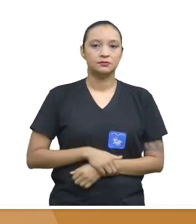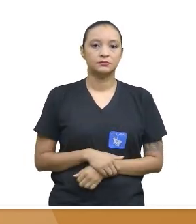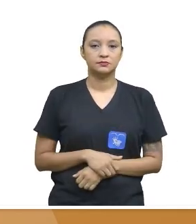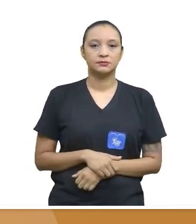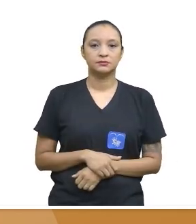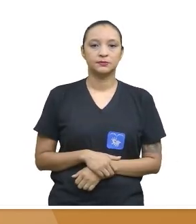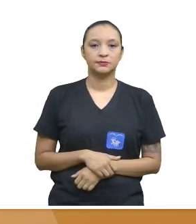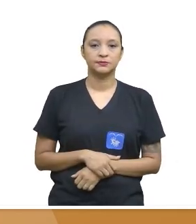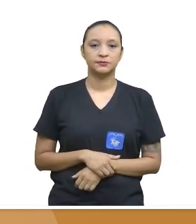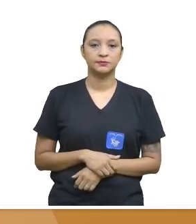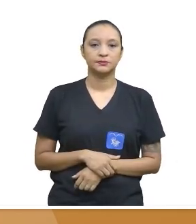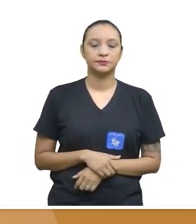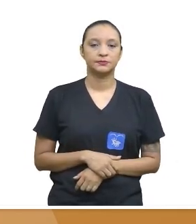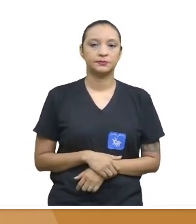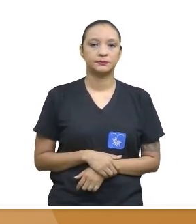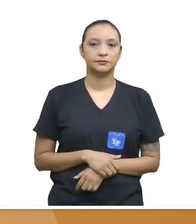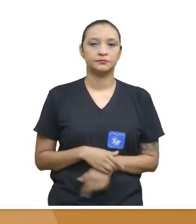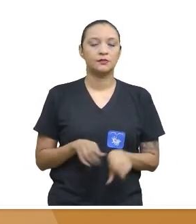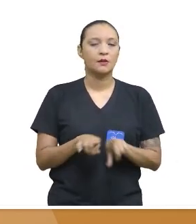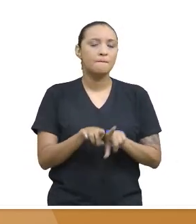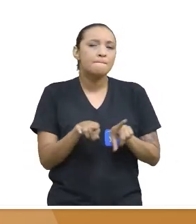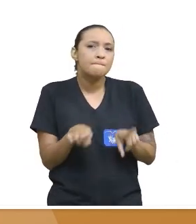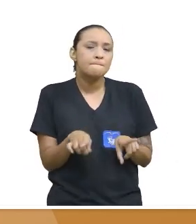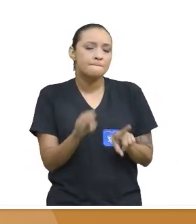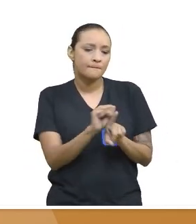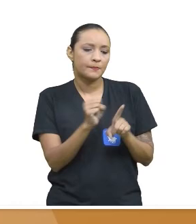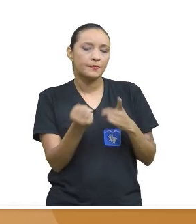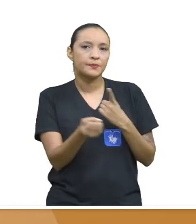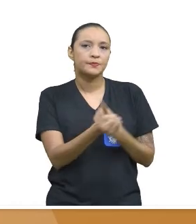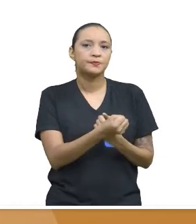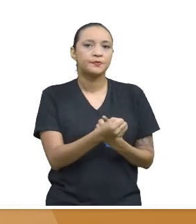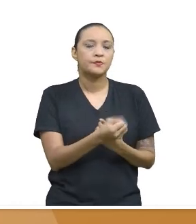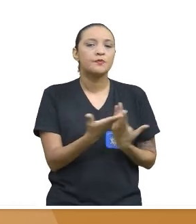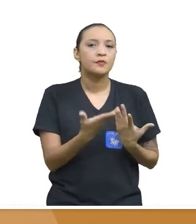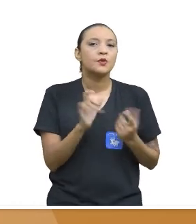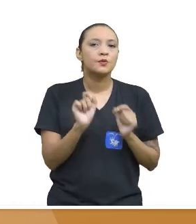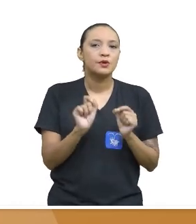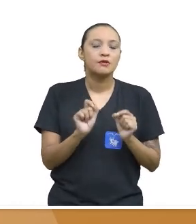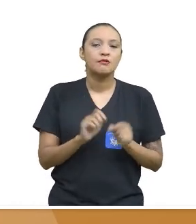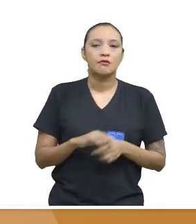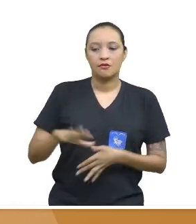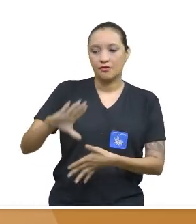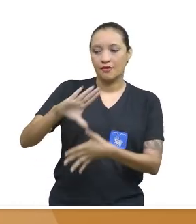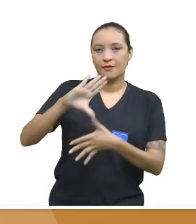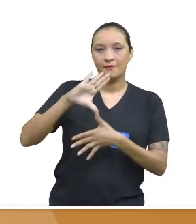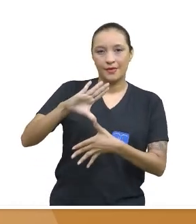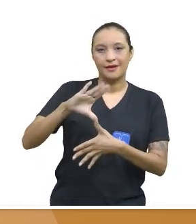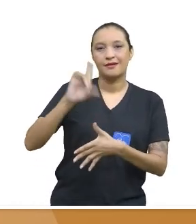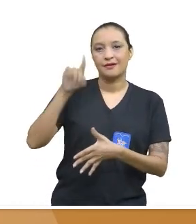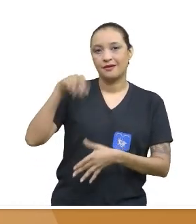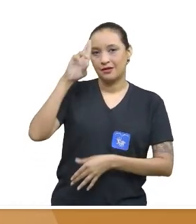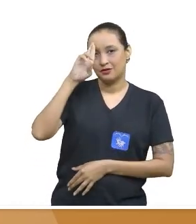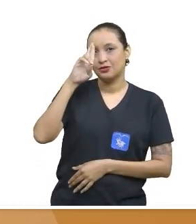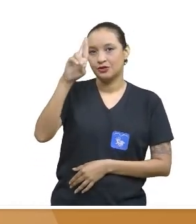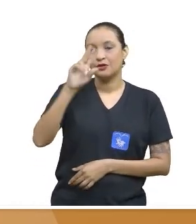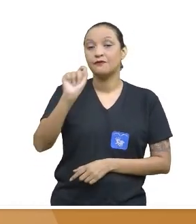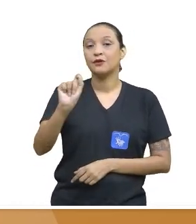sobrou, mas socialmente a América ainda era dirigida, ainda